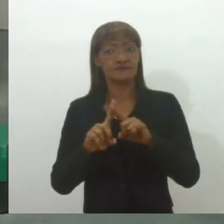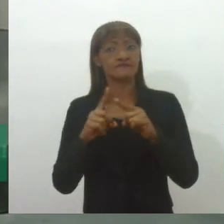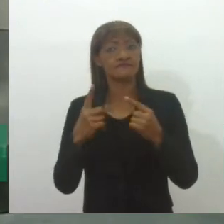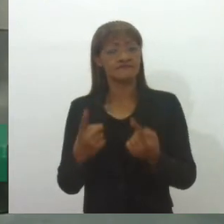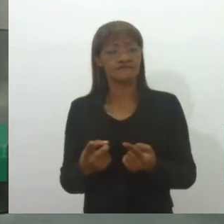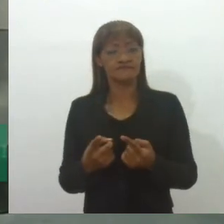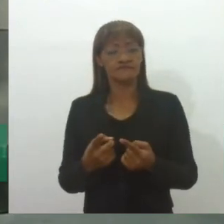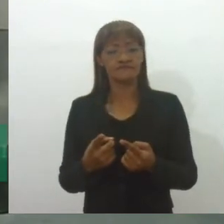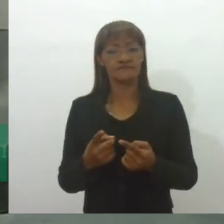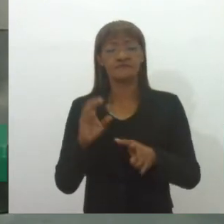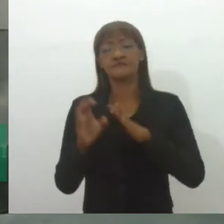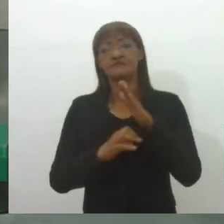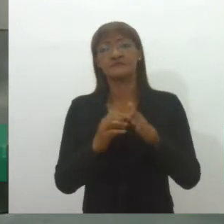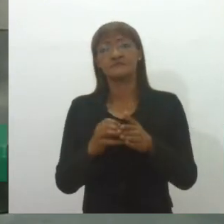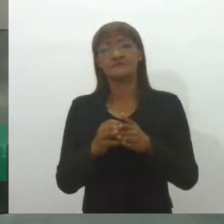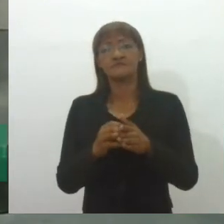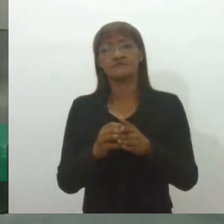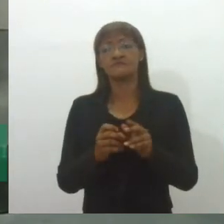como você percebe?